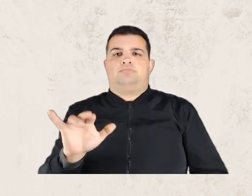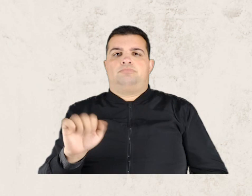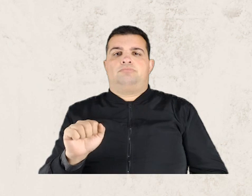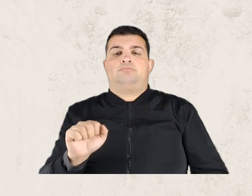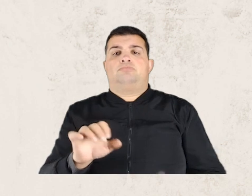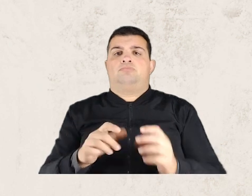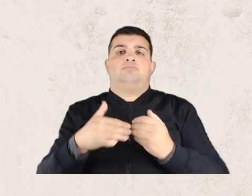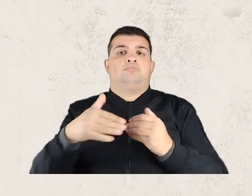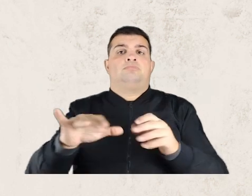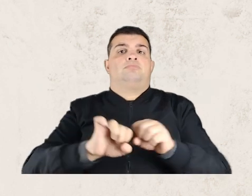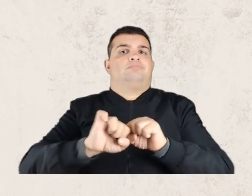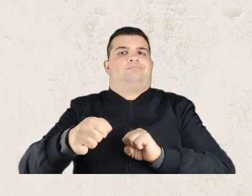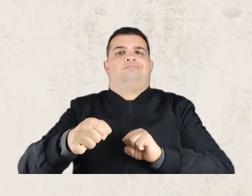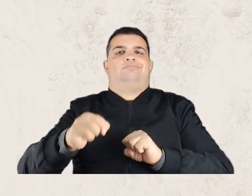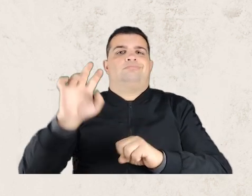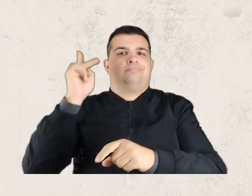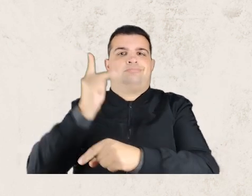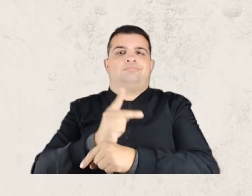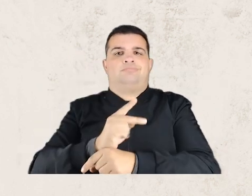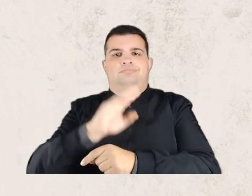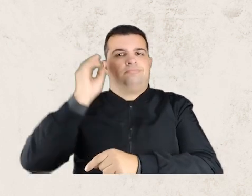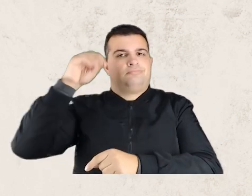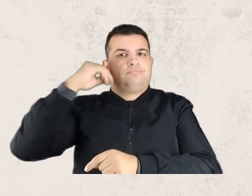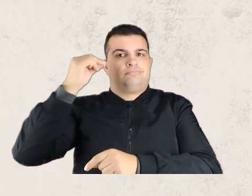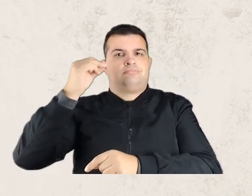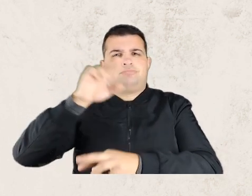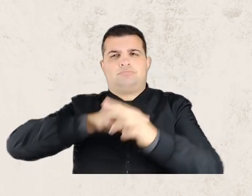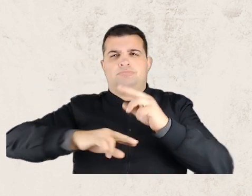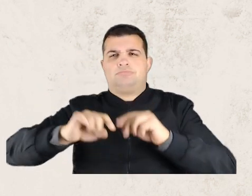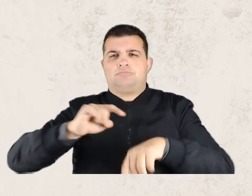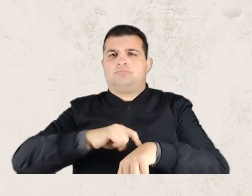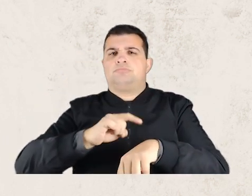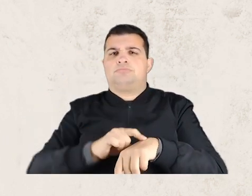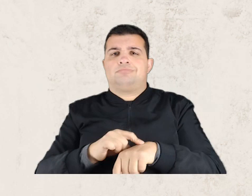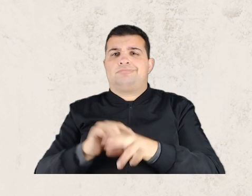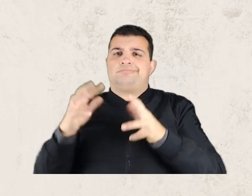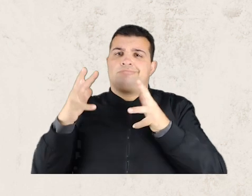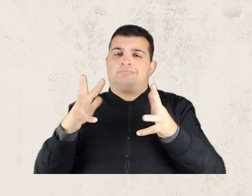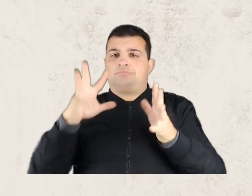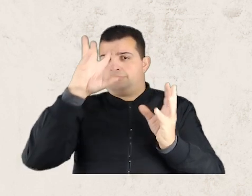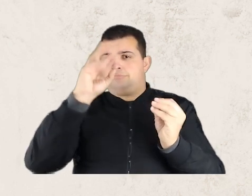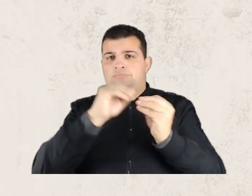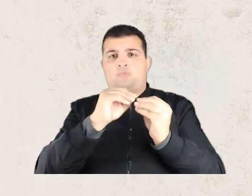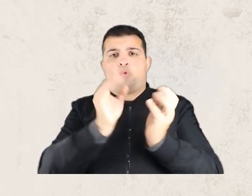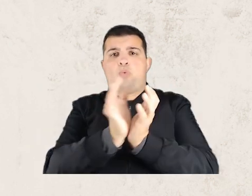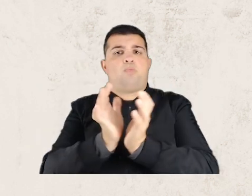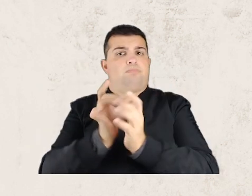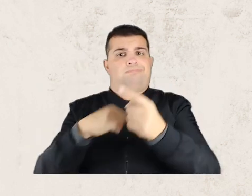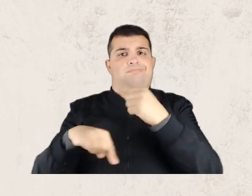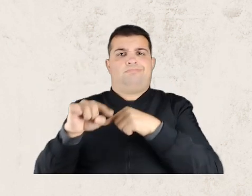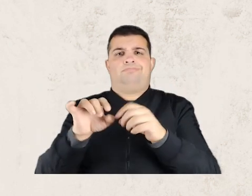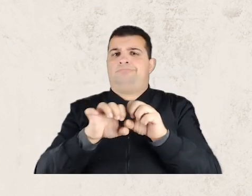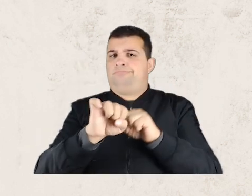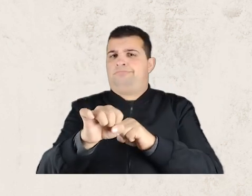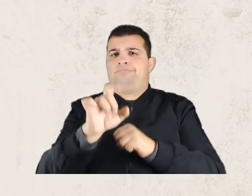ser descrever funções, mas ela passa a ser transformar a realidade. Segundo Fernando Figueira, isso marca um